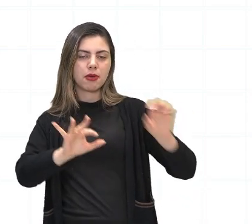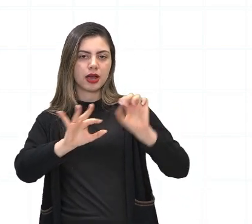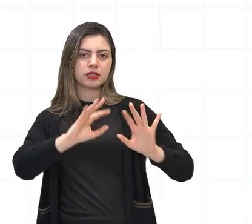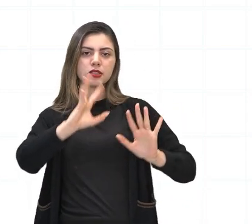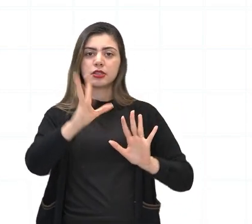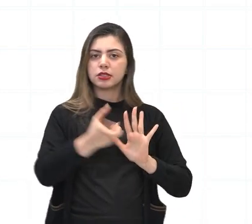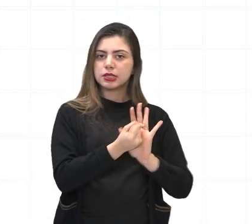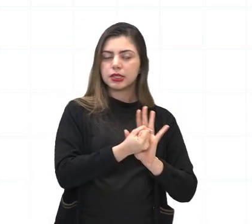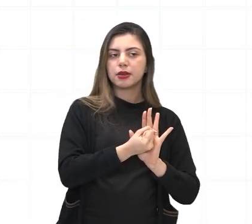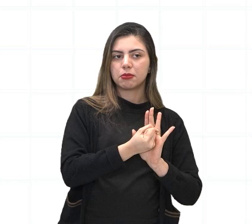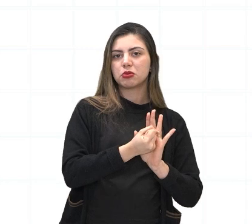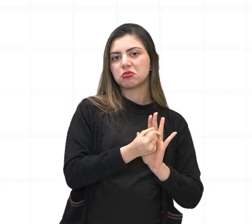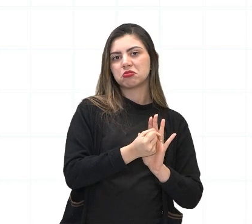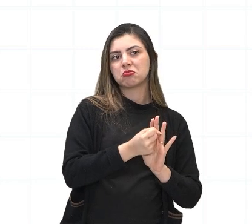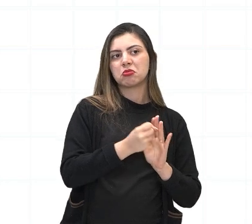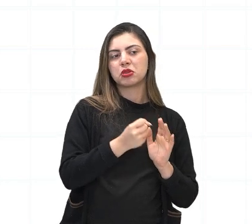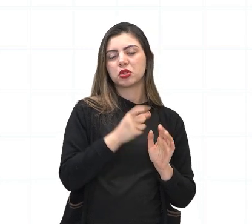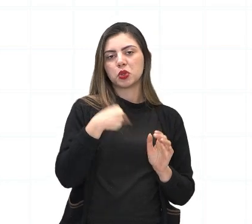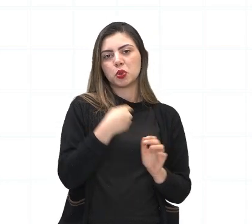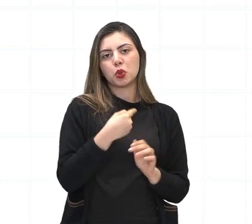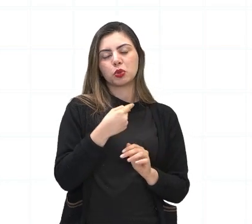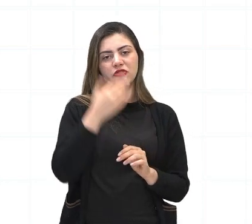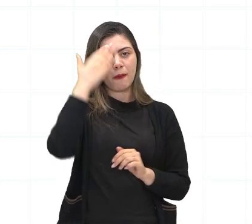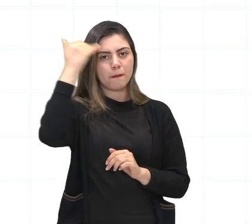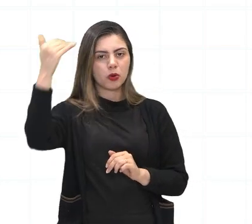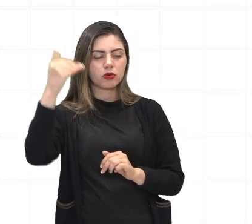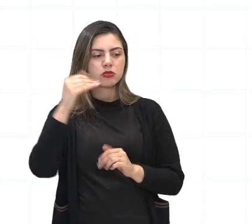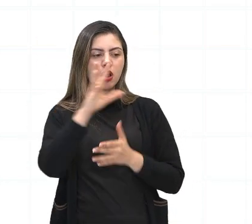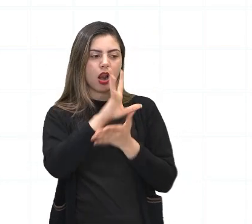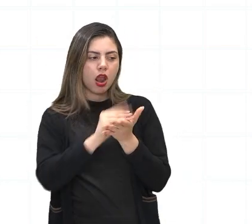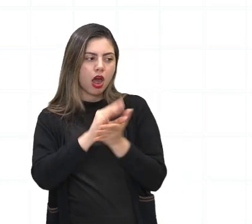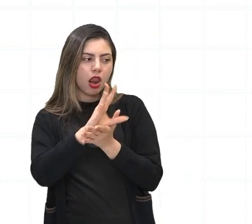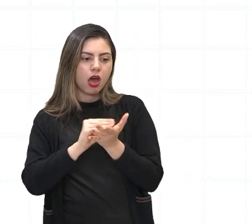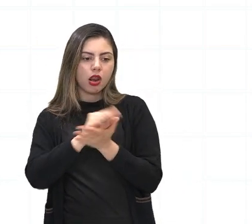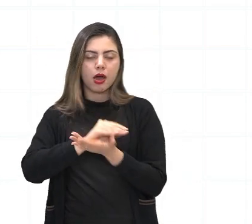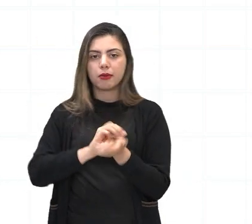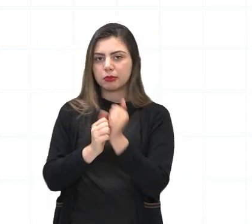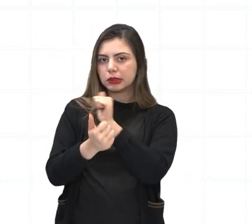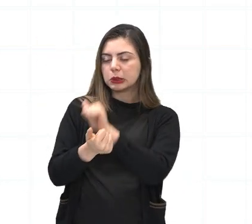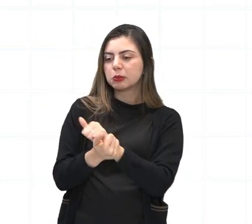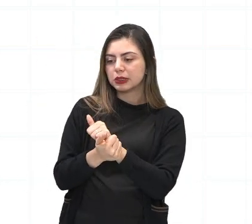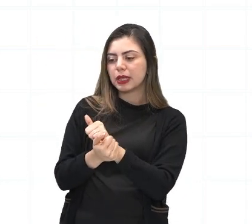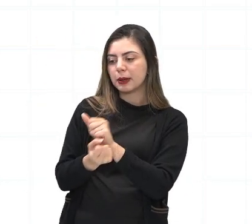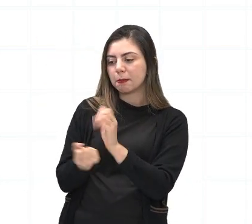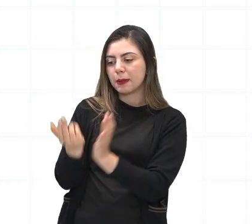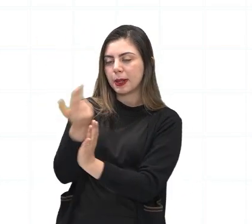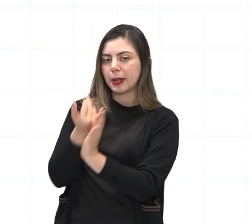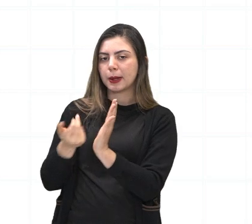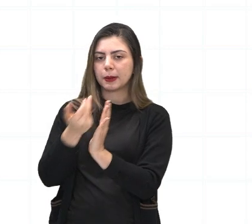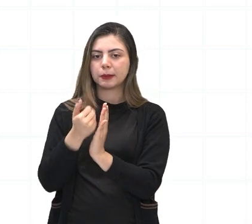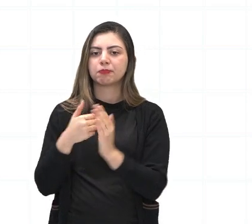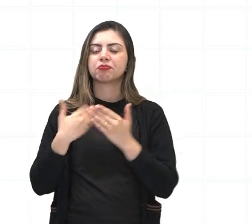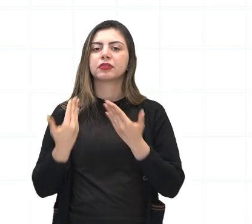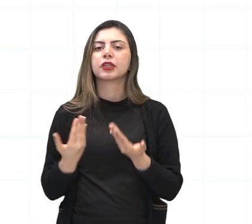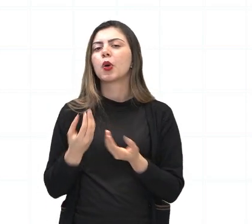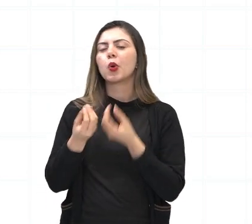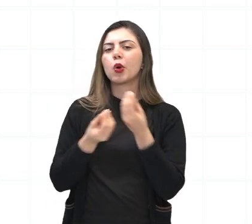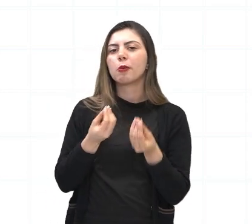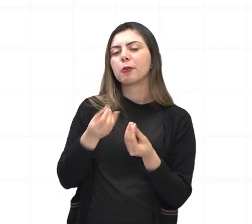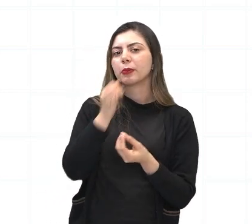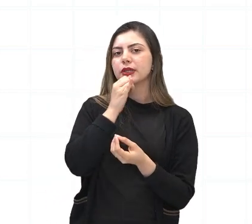populares como material de criação esses símbolos eram ironizados